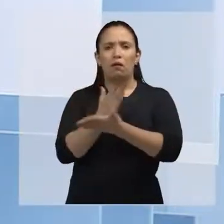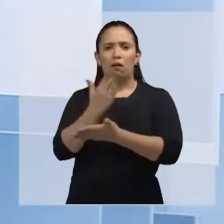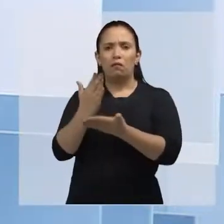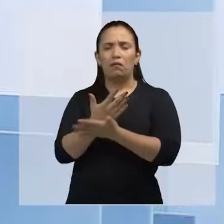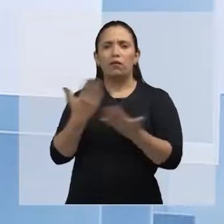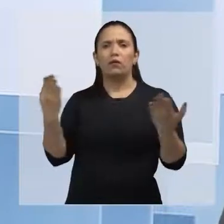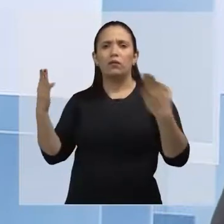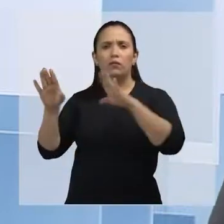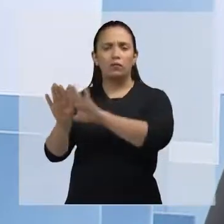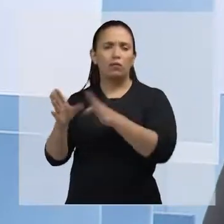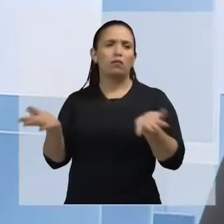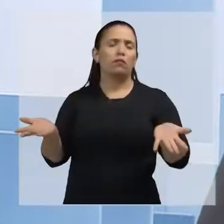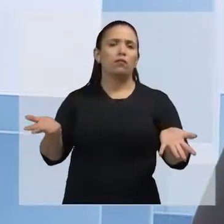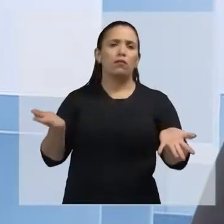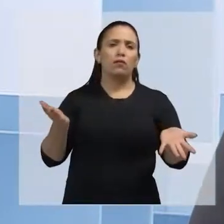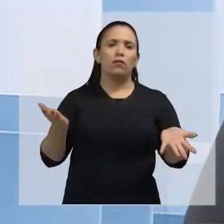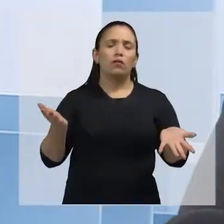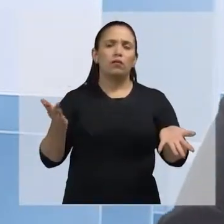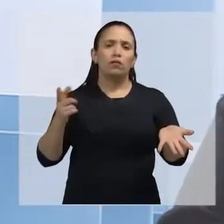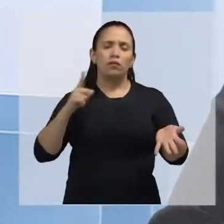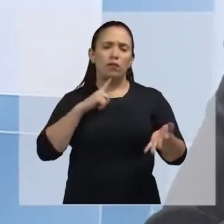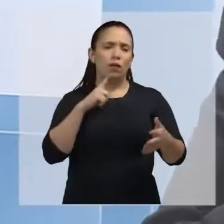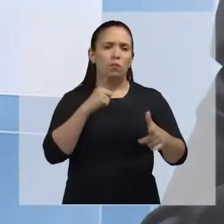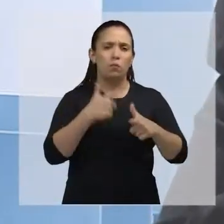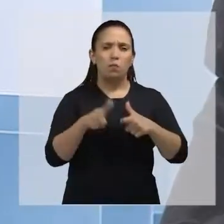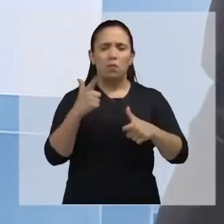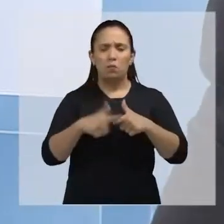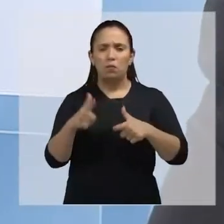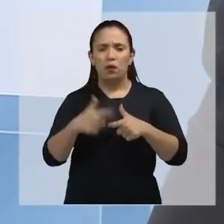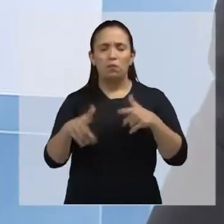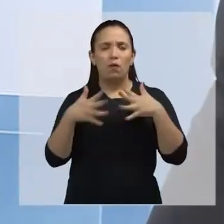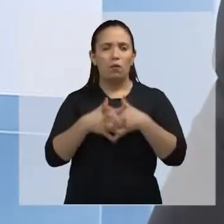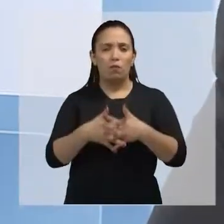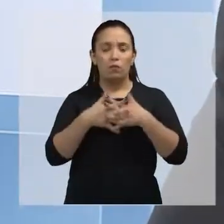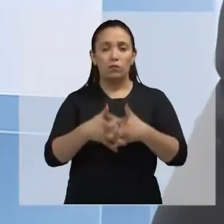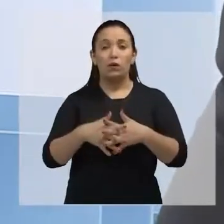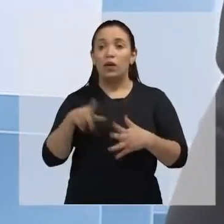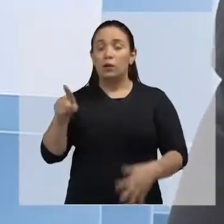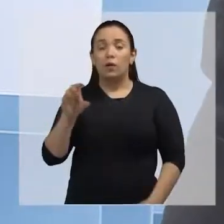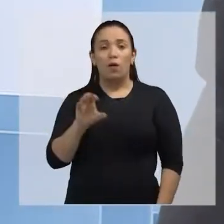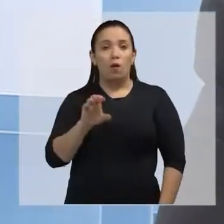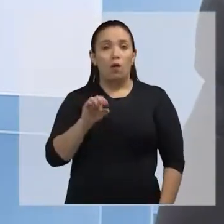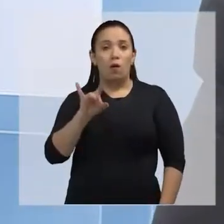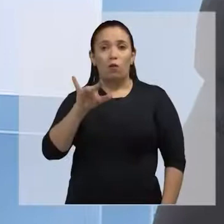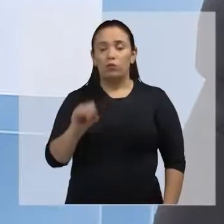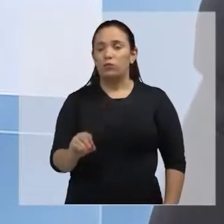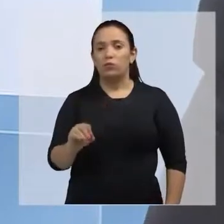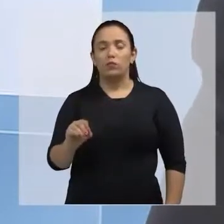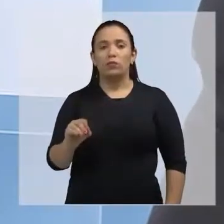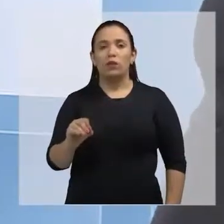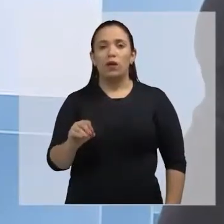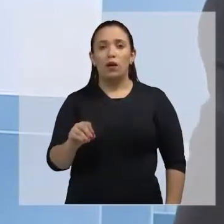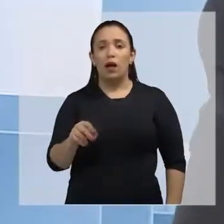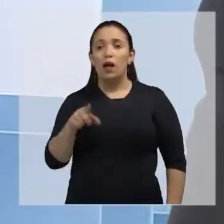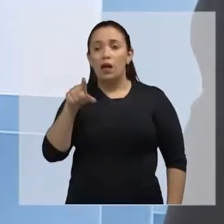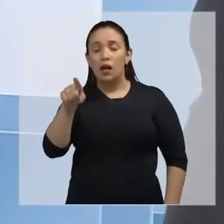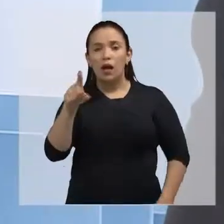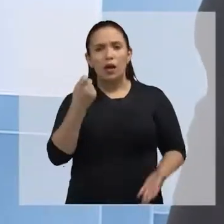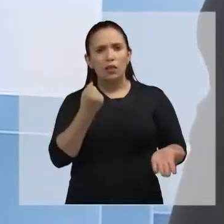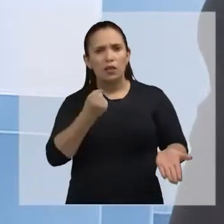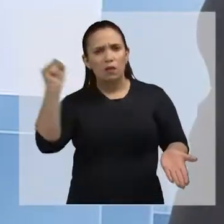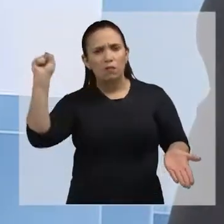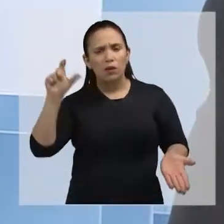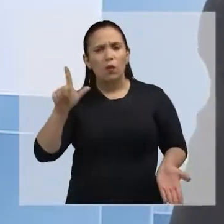fechada, não sei o quê. Era a primeira leitura. A primeira leitura foi fechada, a maior confusão do mundo. Ele tem um verdadeiro ódio do presidente Lula. Ele estava defendendo o habeas